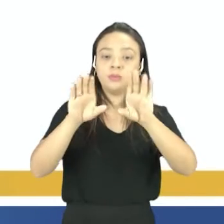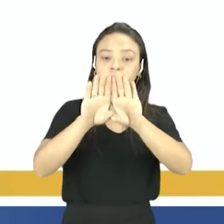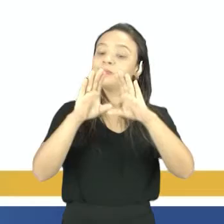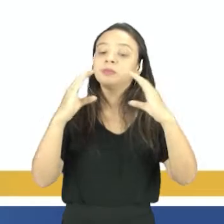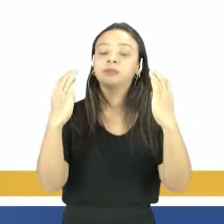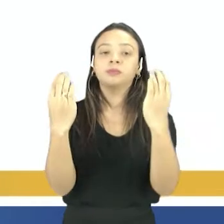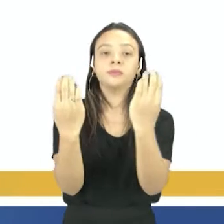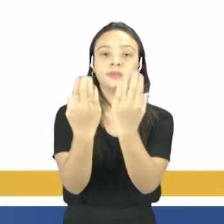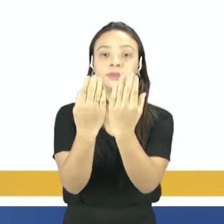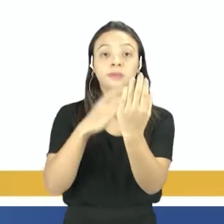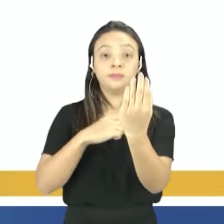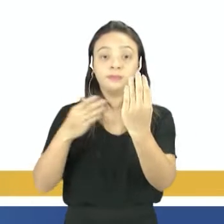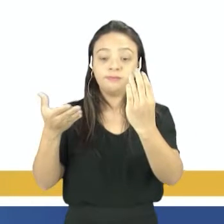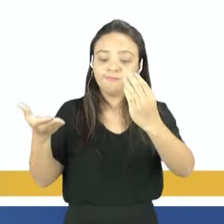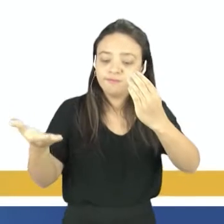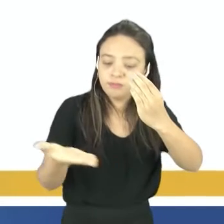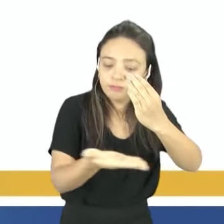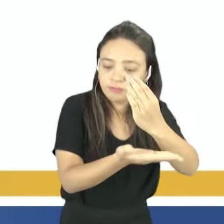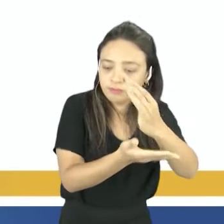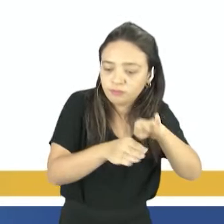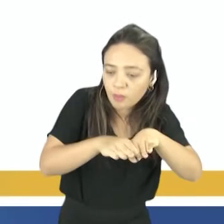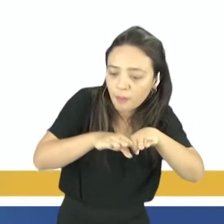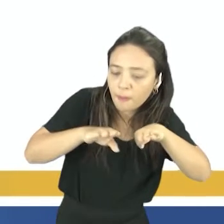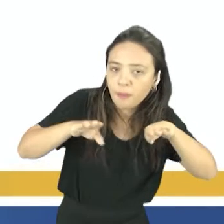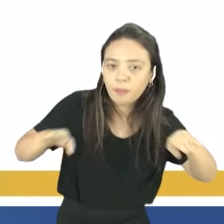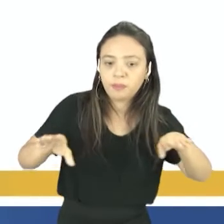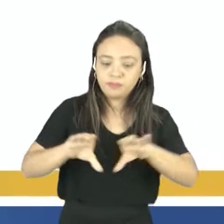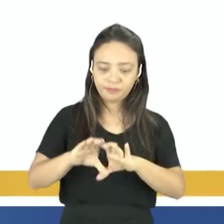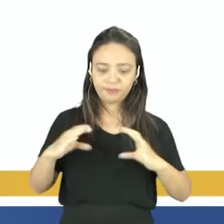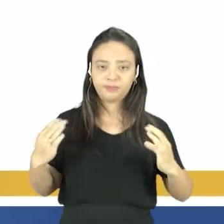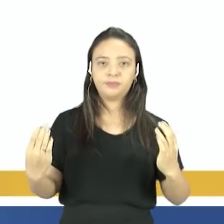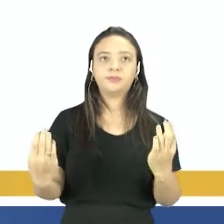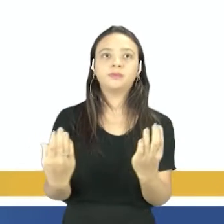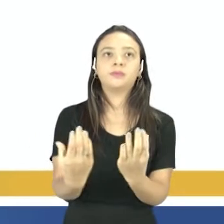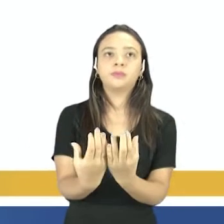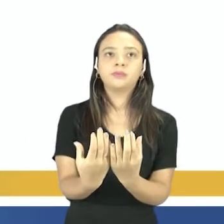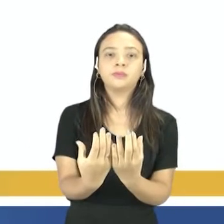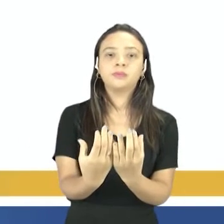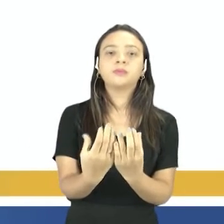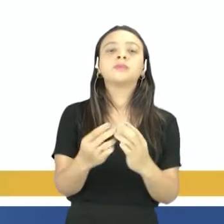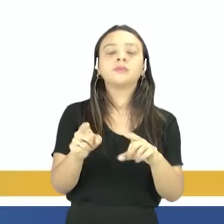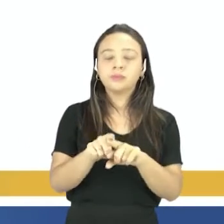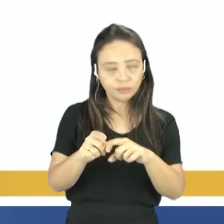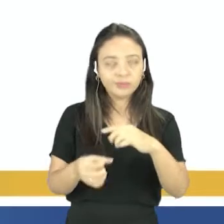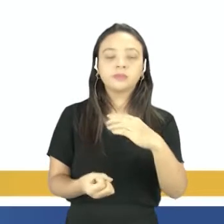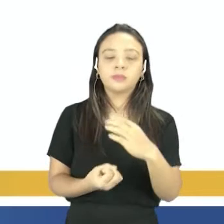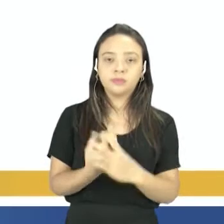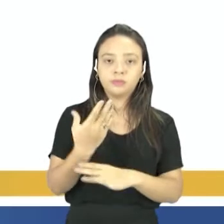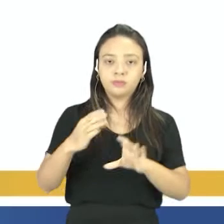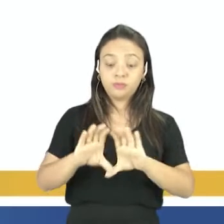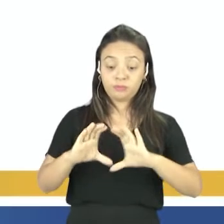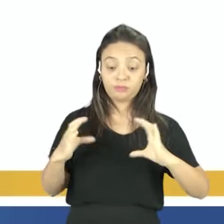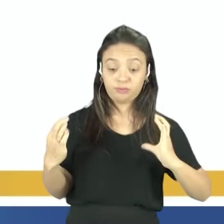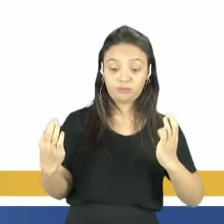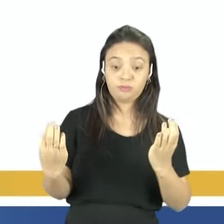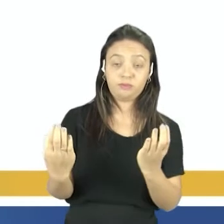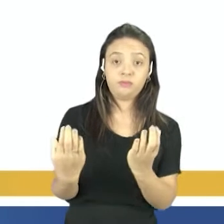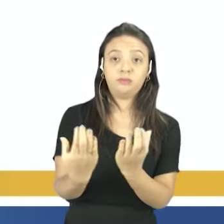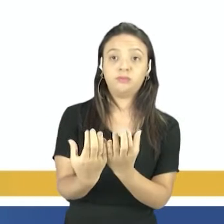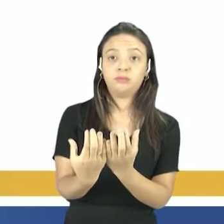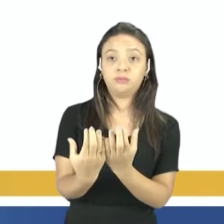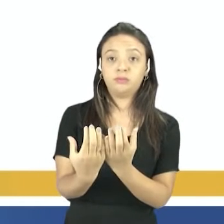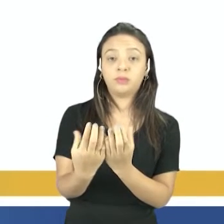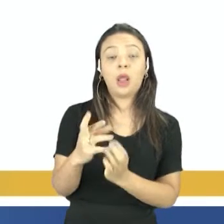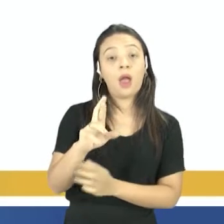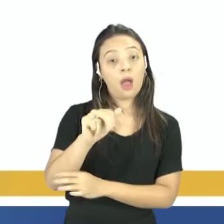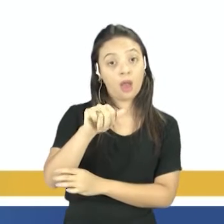um plano que seja paralelo aos planos da base, eu formo círculos, né, que são de mesmas medidas, de